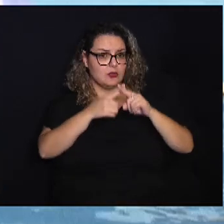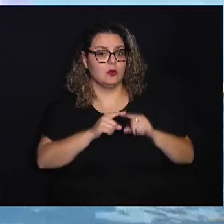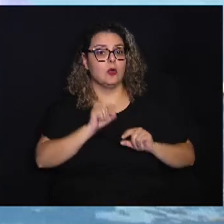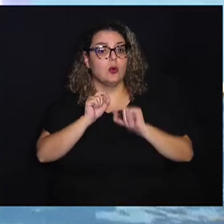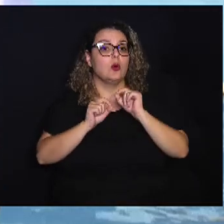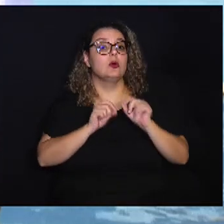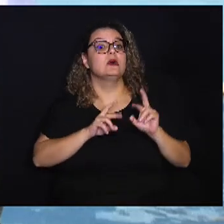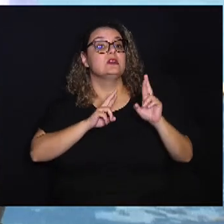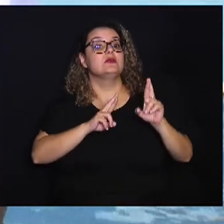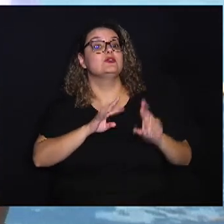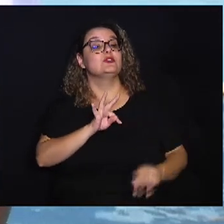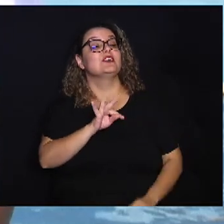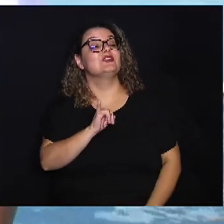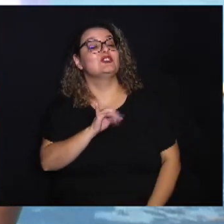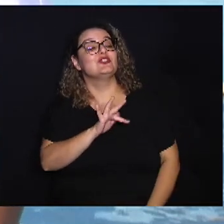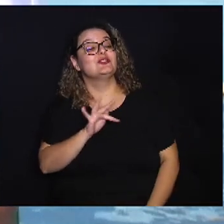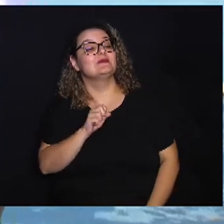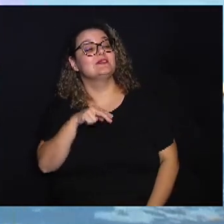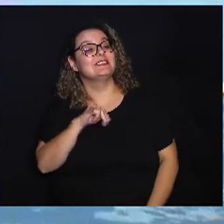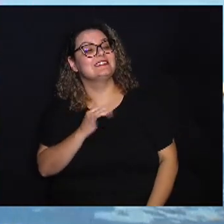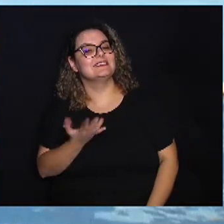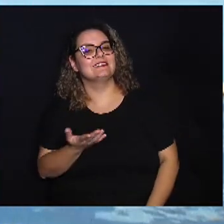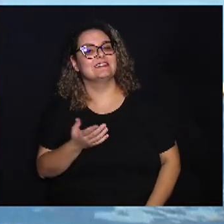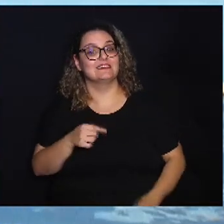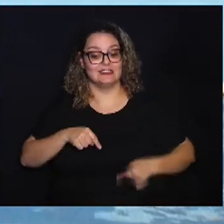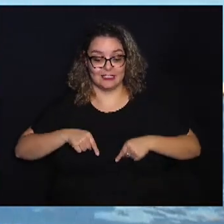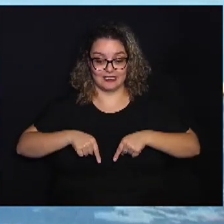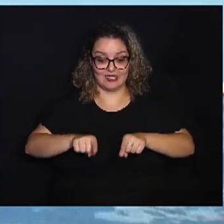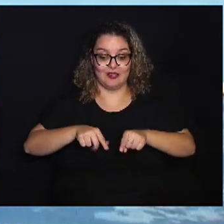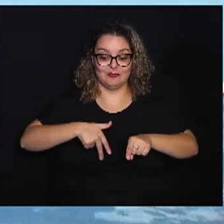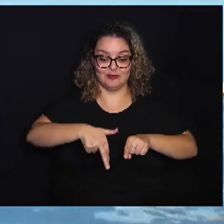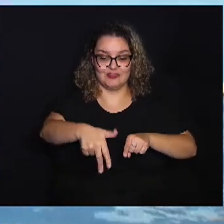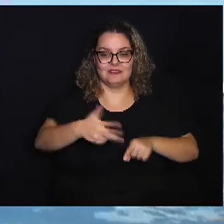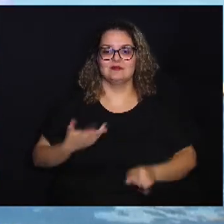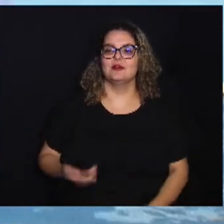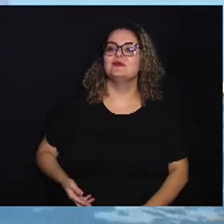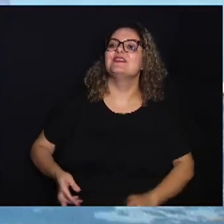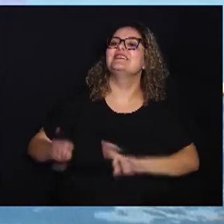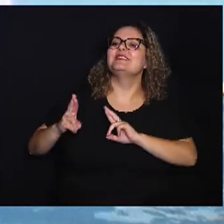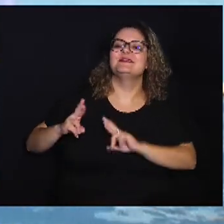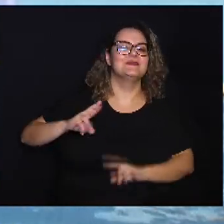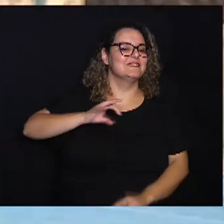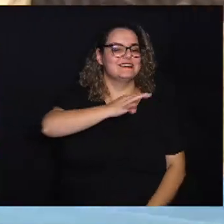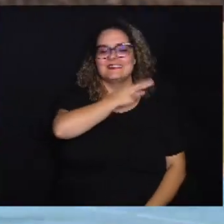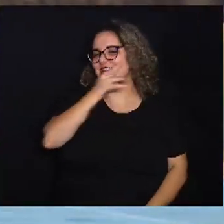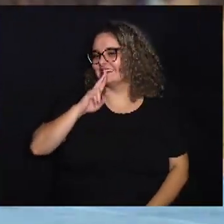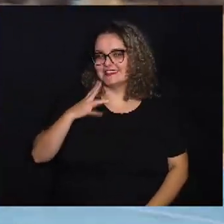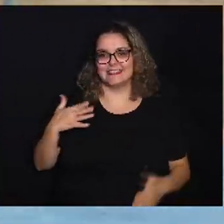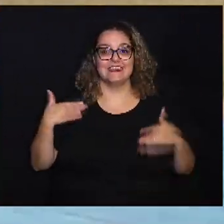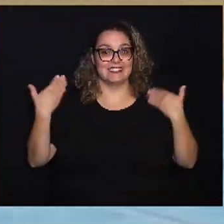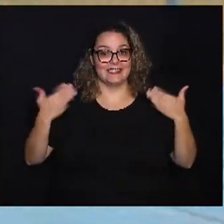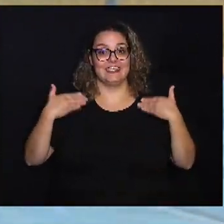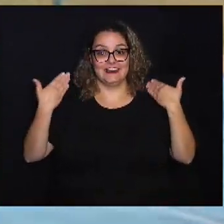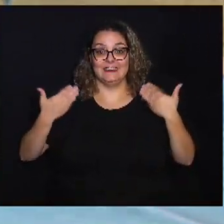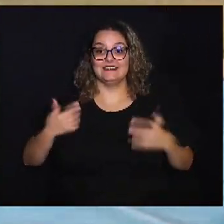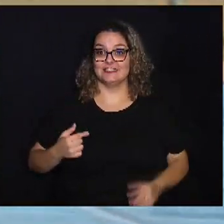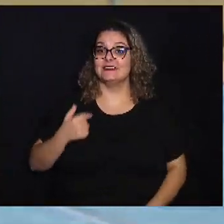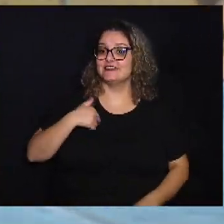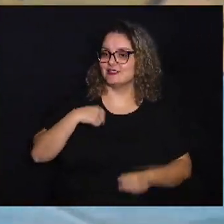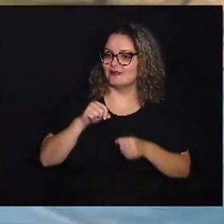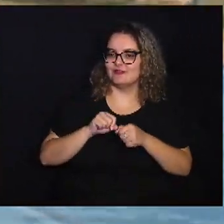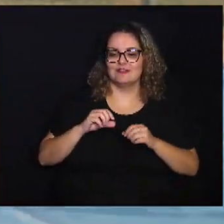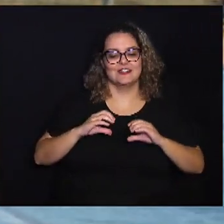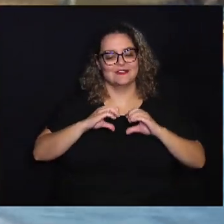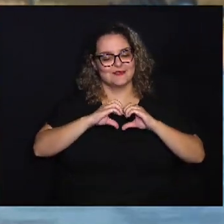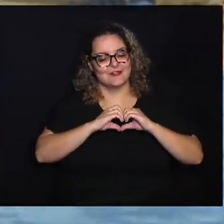pode esperar da Tiffany na pista? Pode esperar um excelente resultado e muita alegria, que eu faço isso aqui com